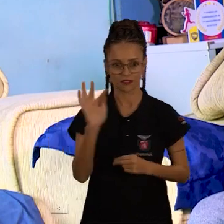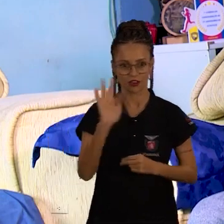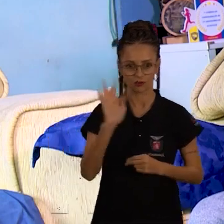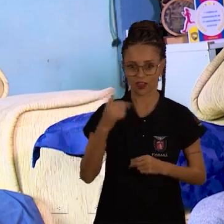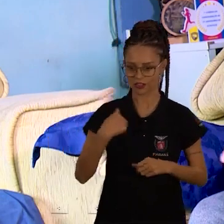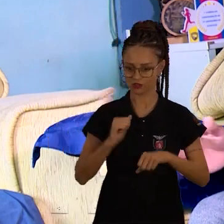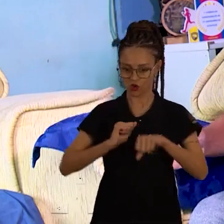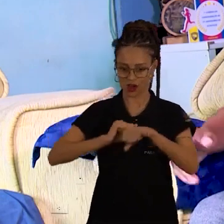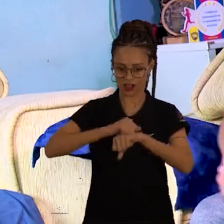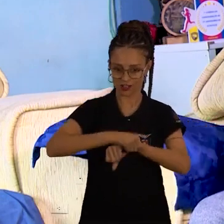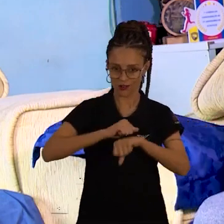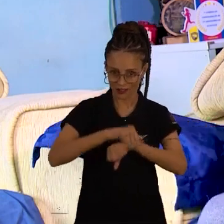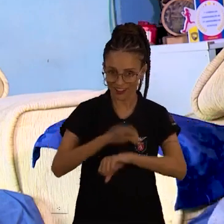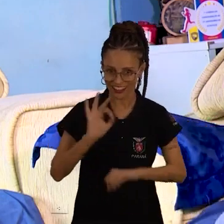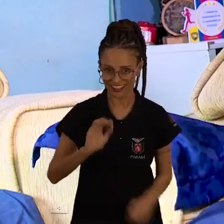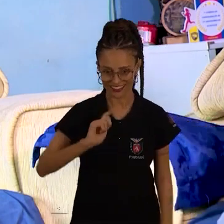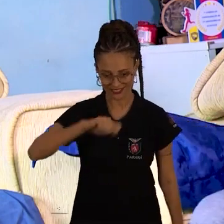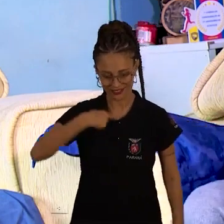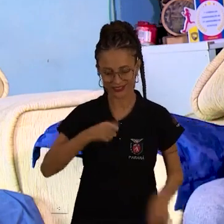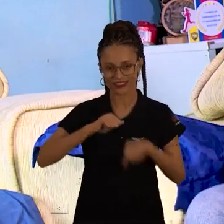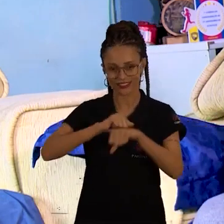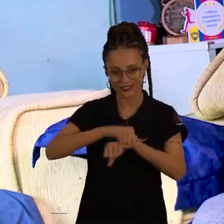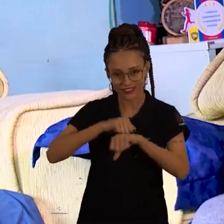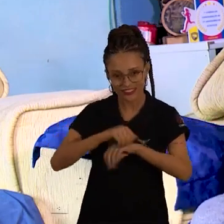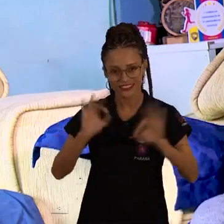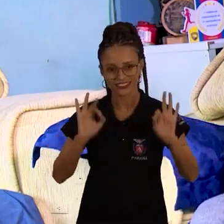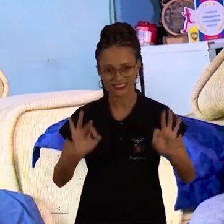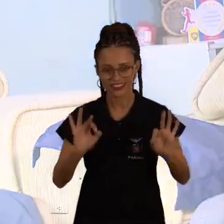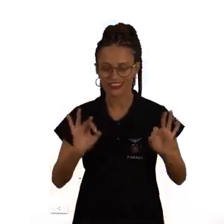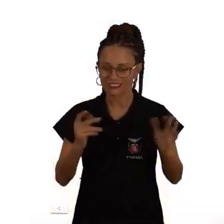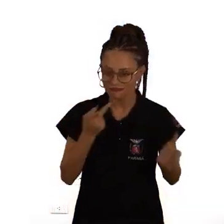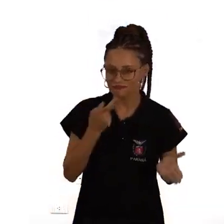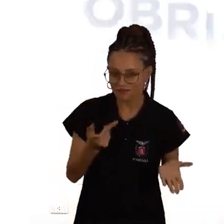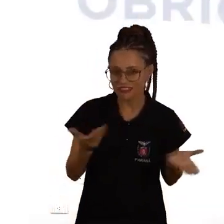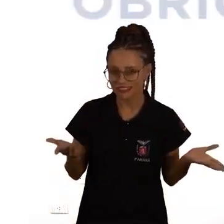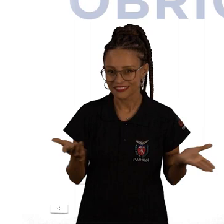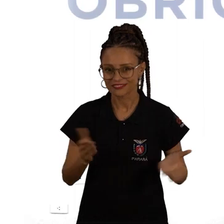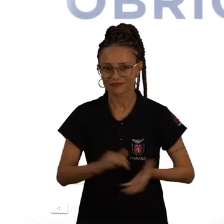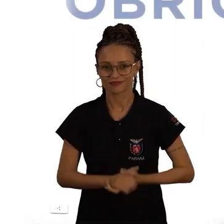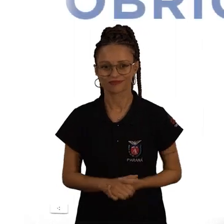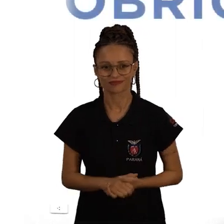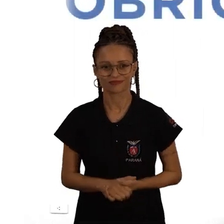caloura, né? Ou calouro, né? Como posso dizer?